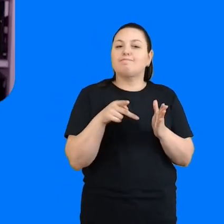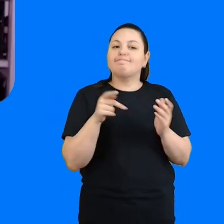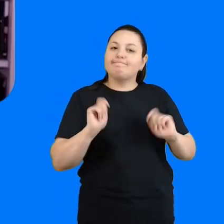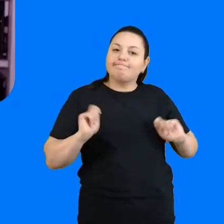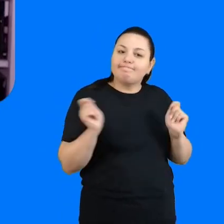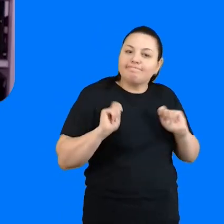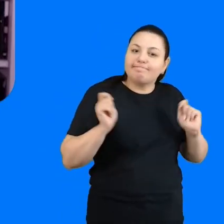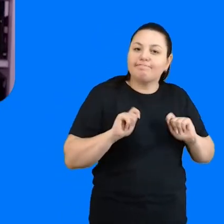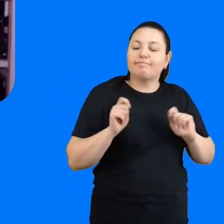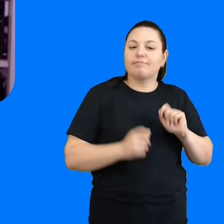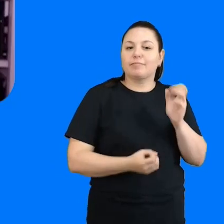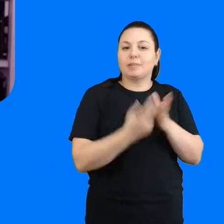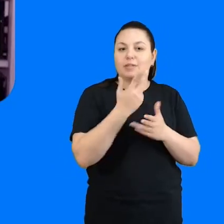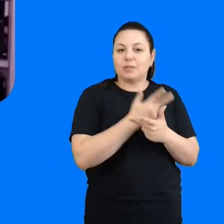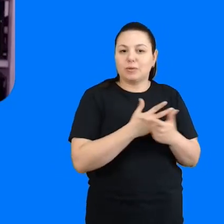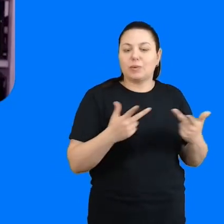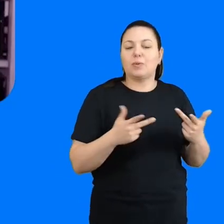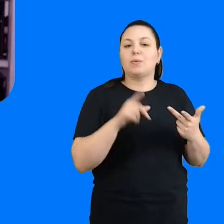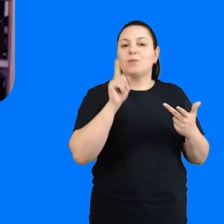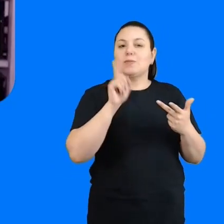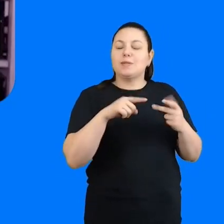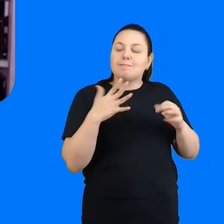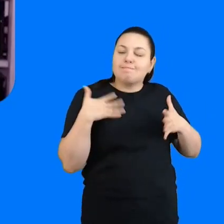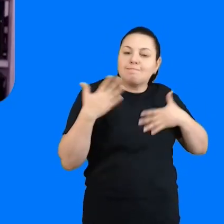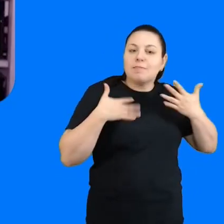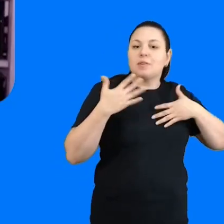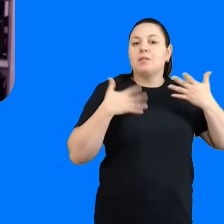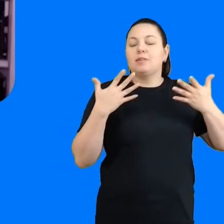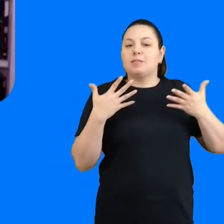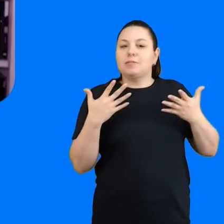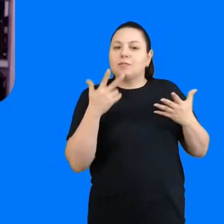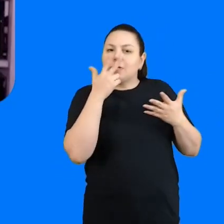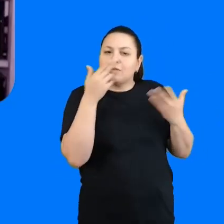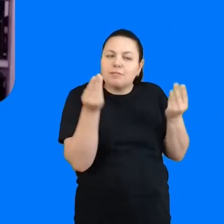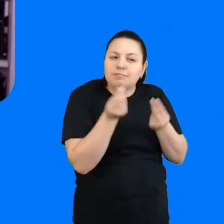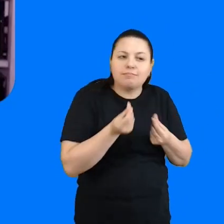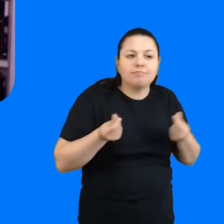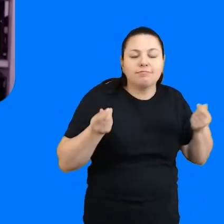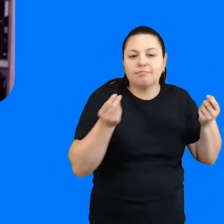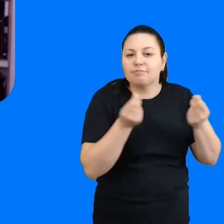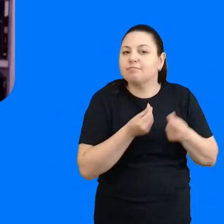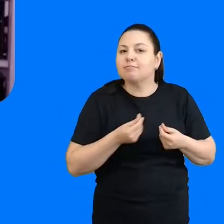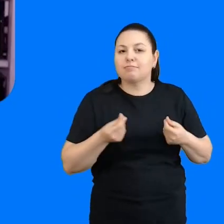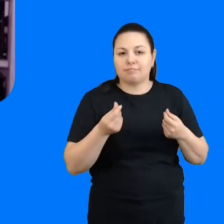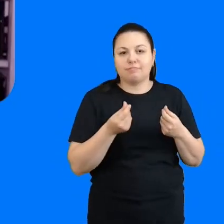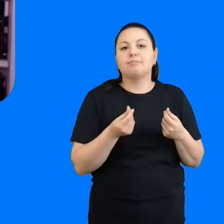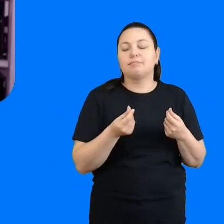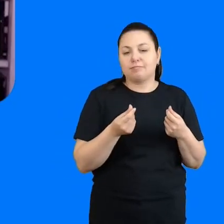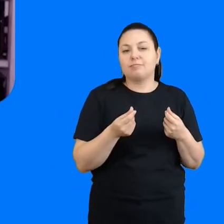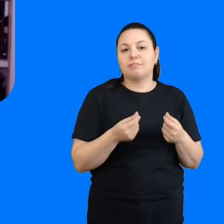designer do espanto e do mistério, e ele desenha uma parte, mas a outra parte é